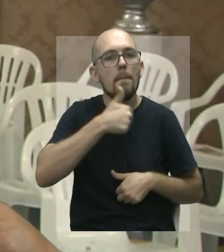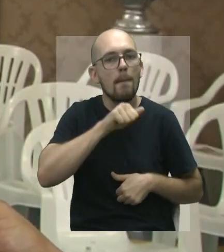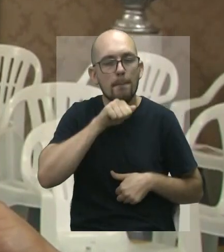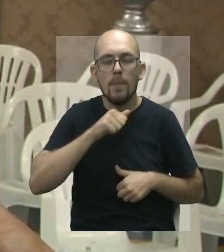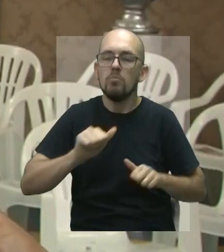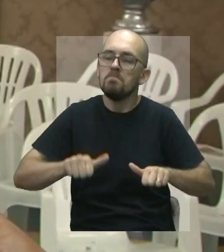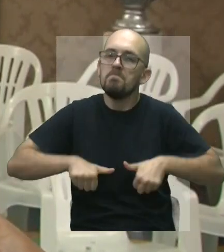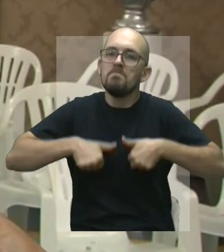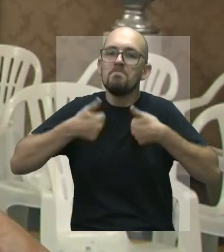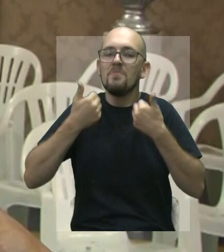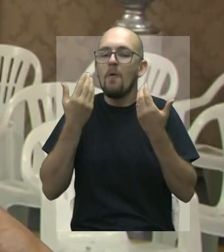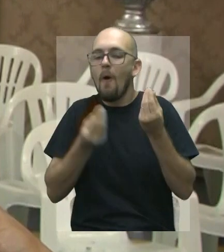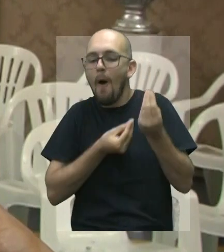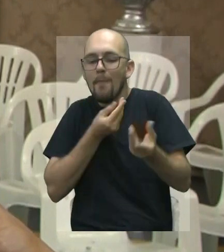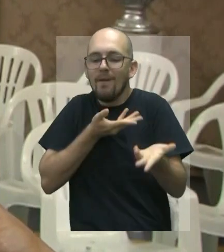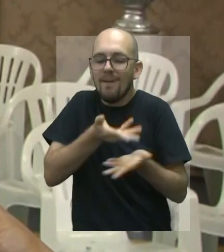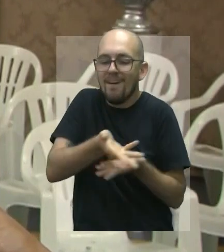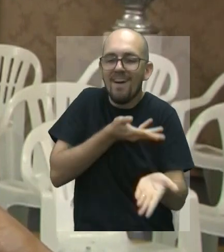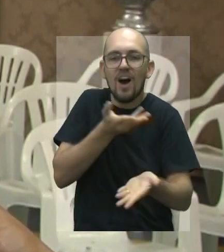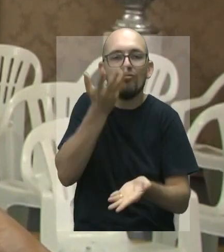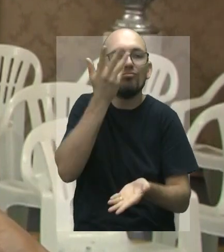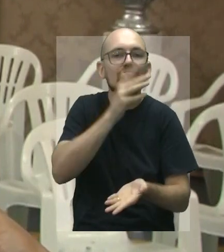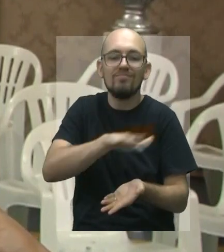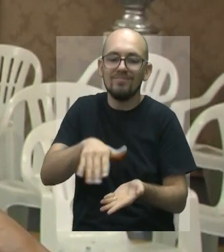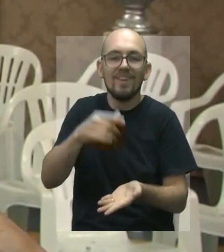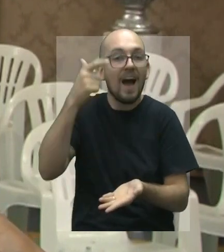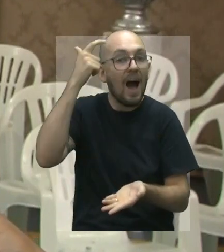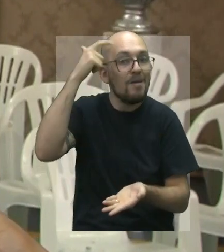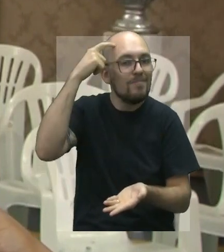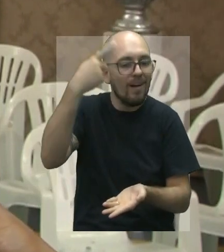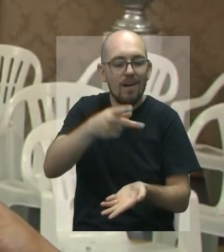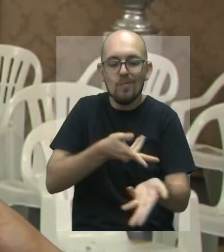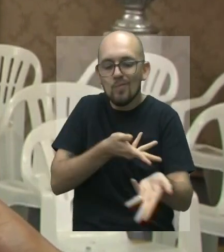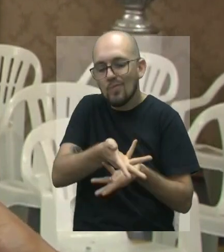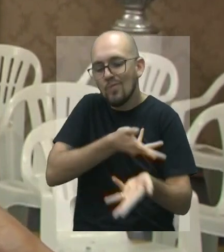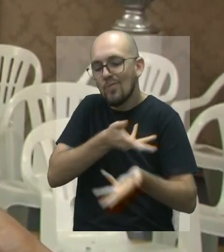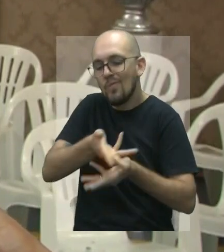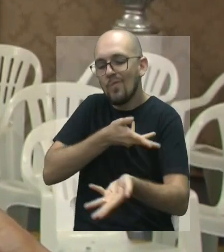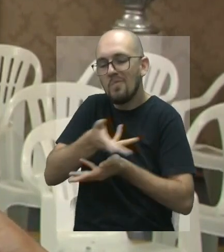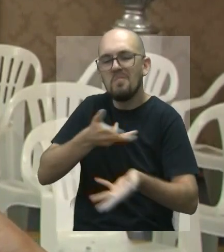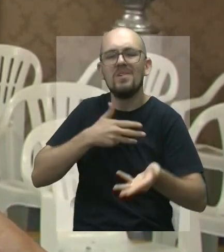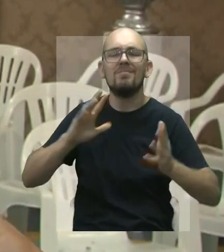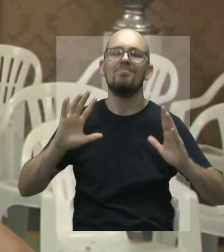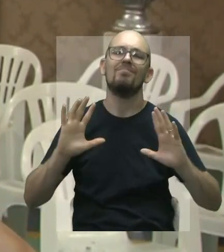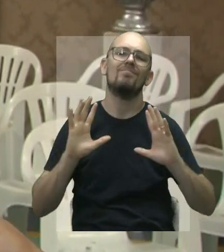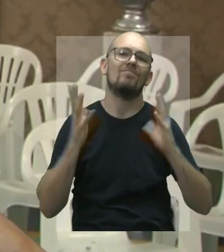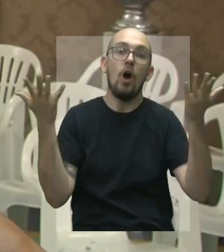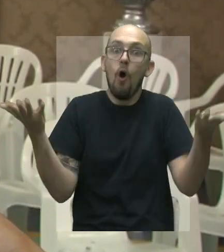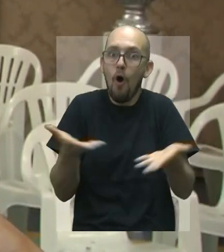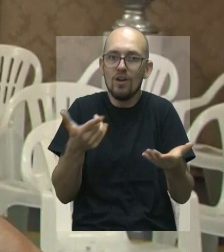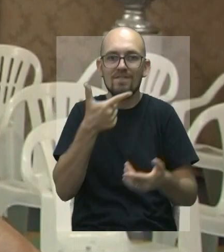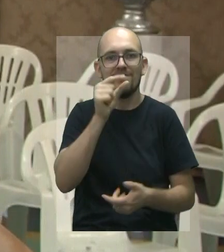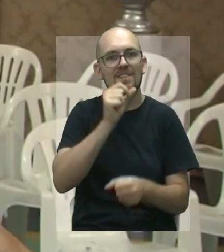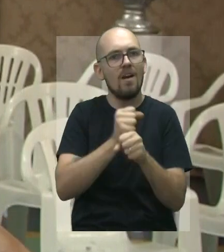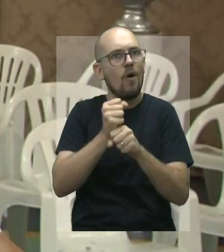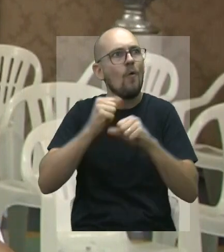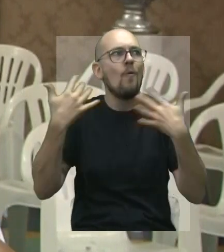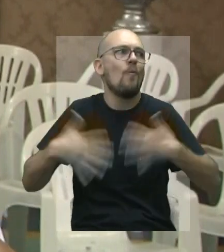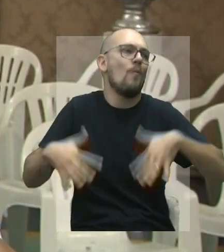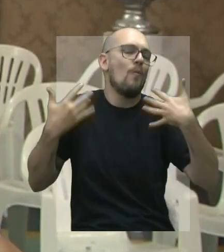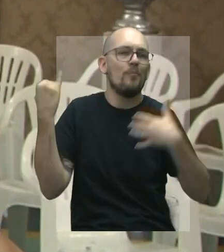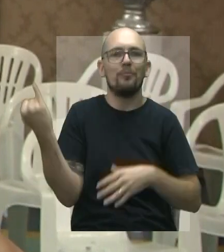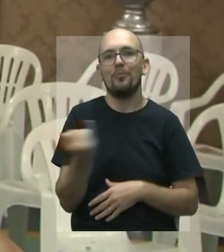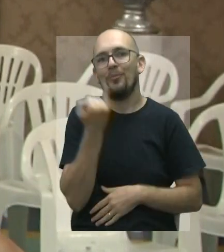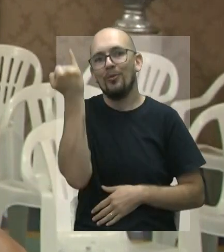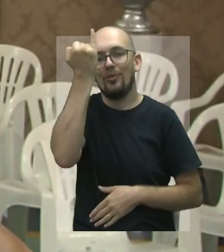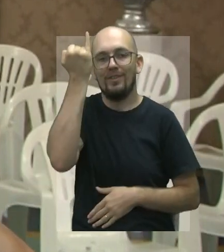que é a cabecinha de uma criança, de um jovem durante esses períodos. Eu acho linda essa festa de 20 anos, importante